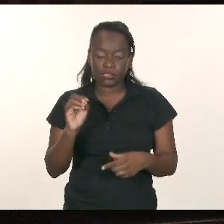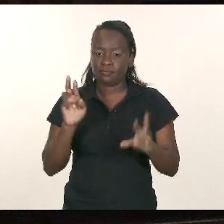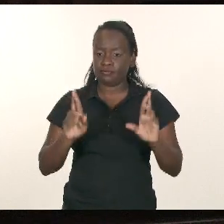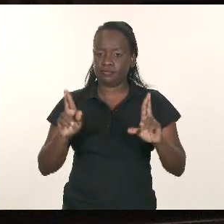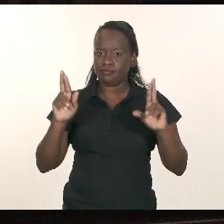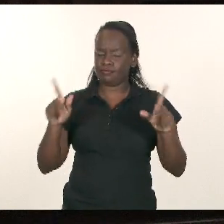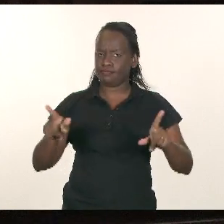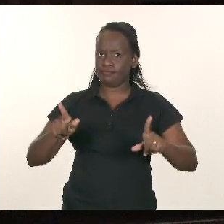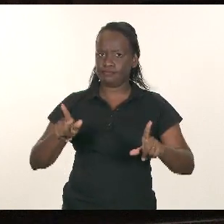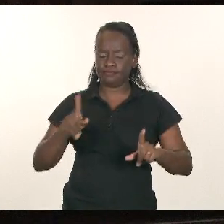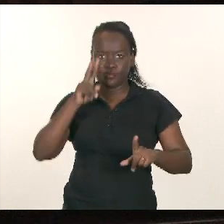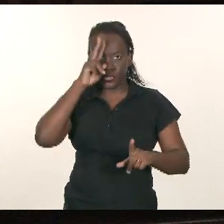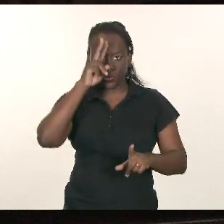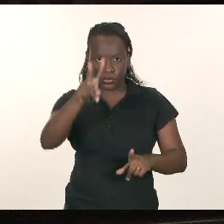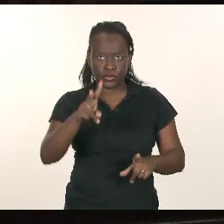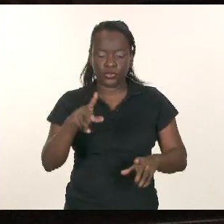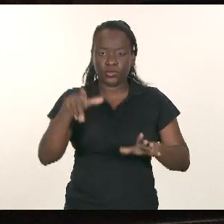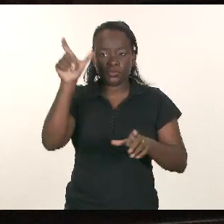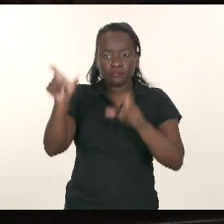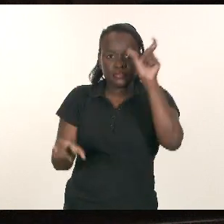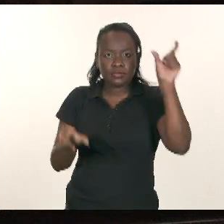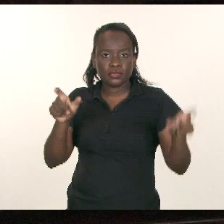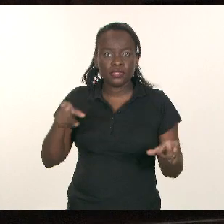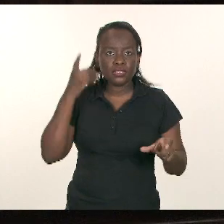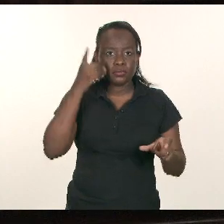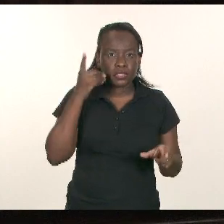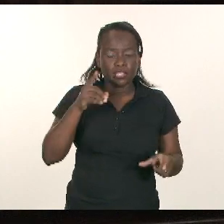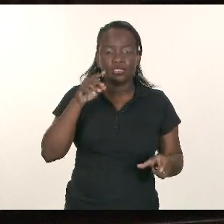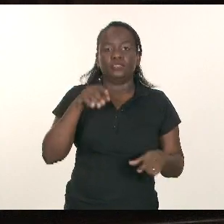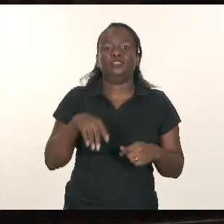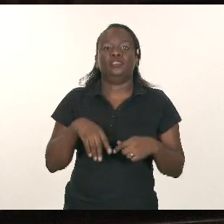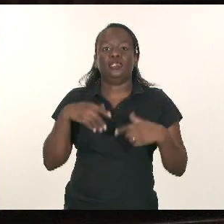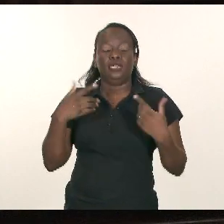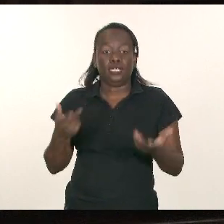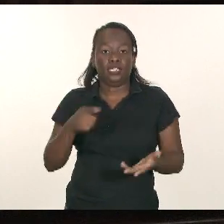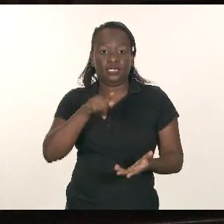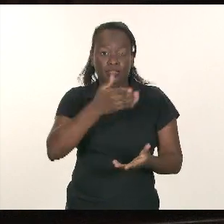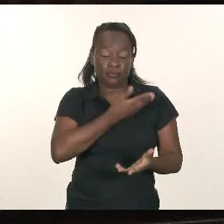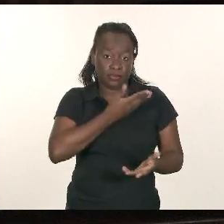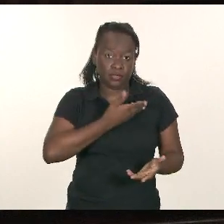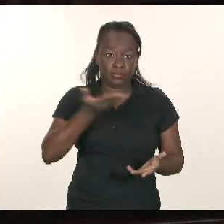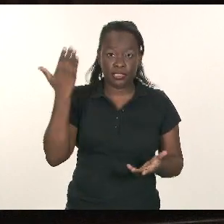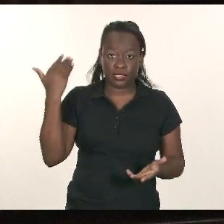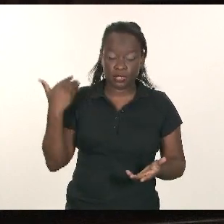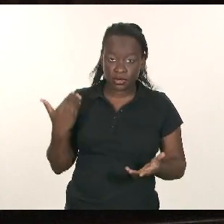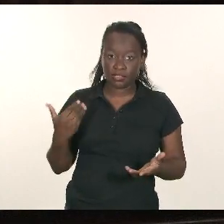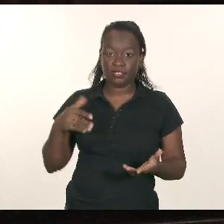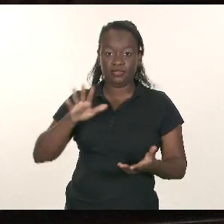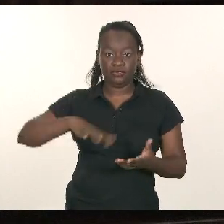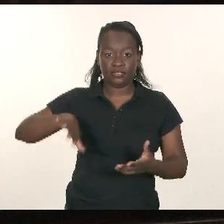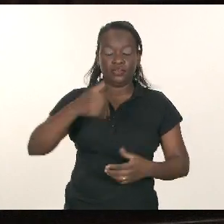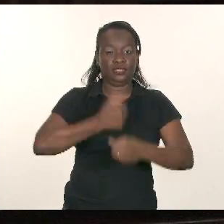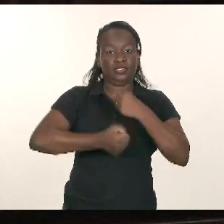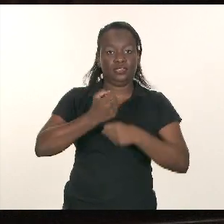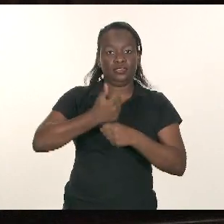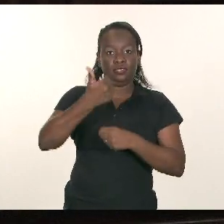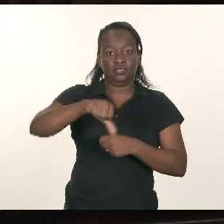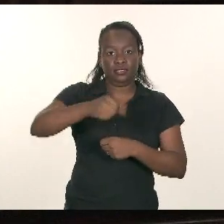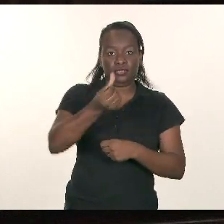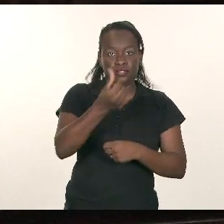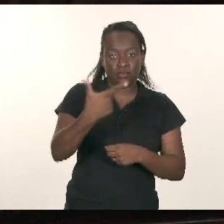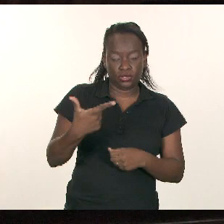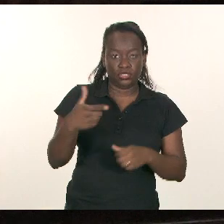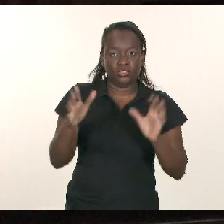diferença brutal do perfil dos parlamentares, deputada Tia Ju, nossos colegas daquela época, mostrando que em 62 a